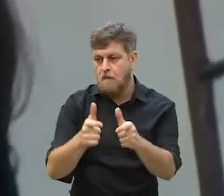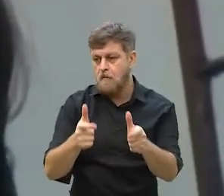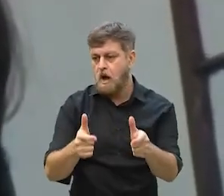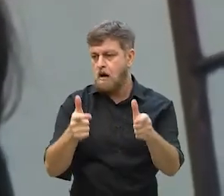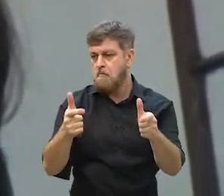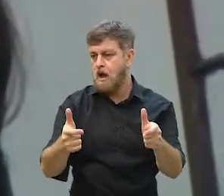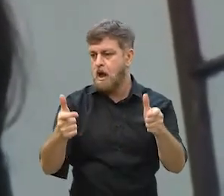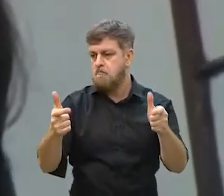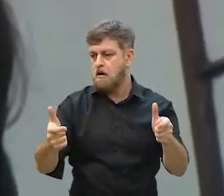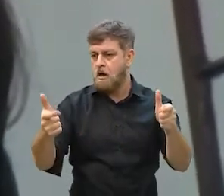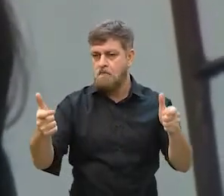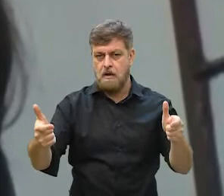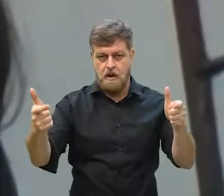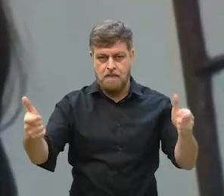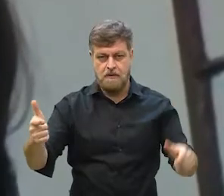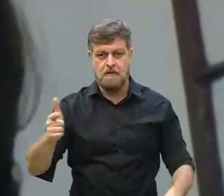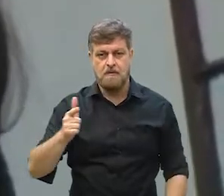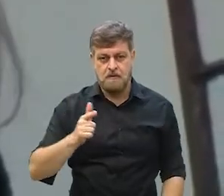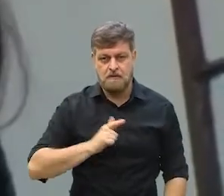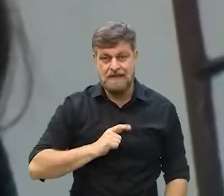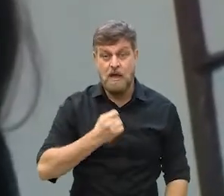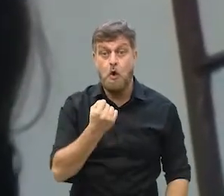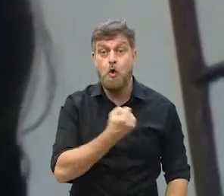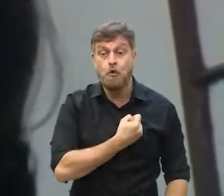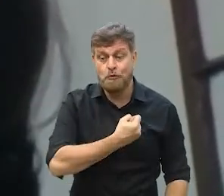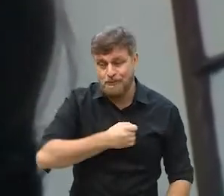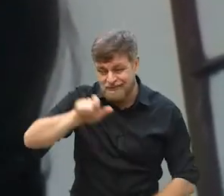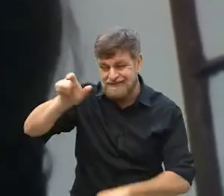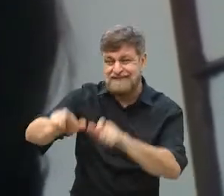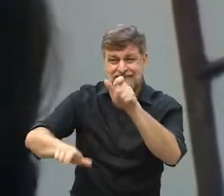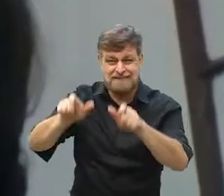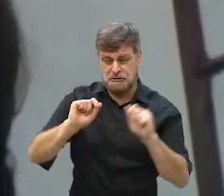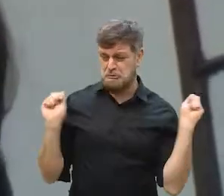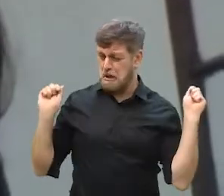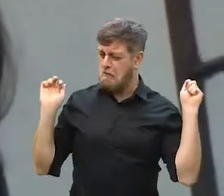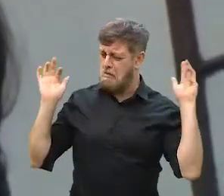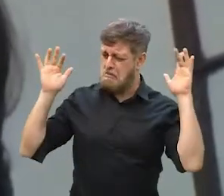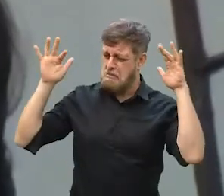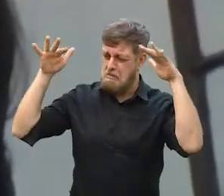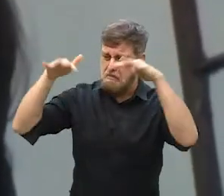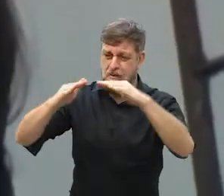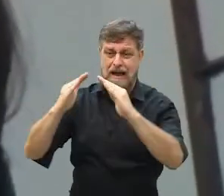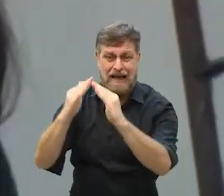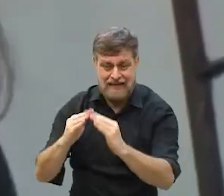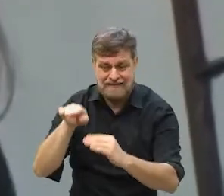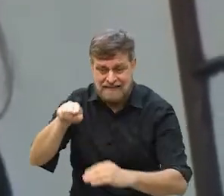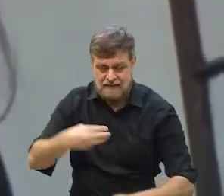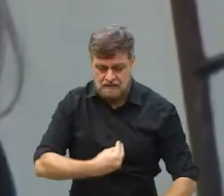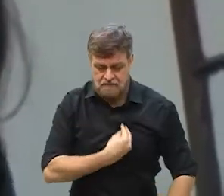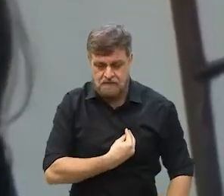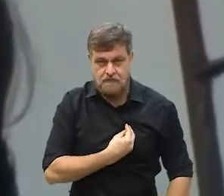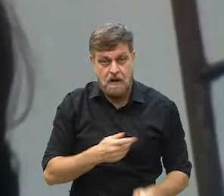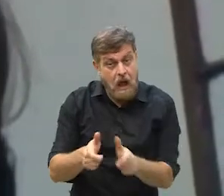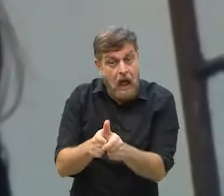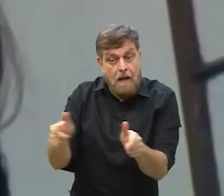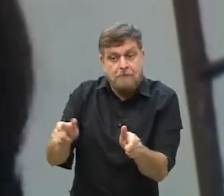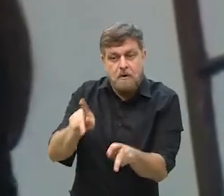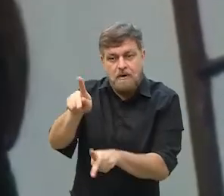constantemente o número de moradores que chegam. Grande parte desses